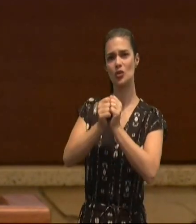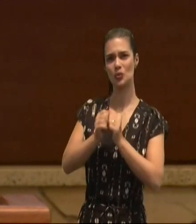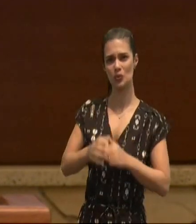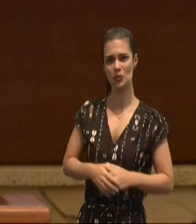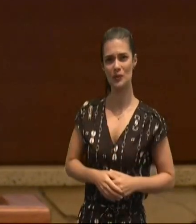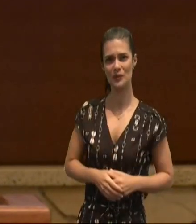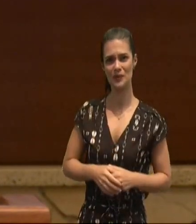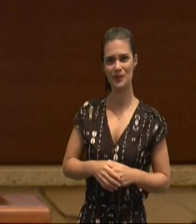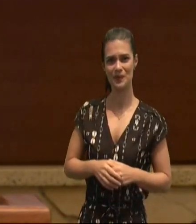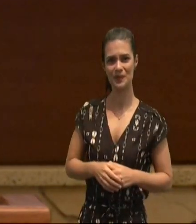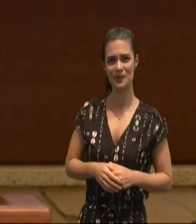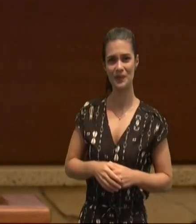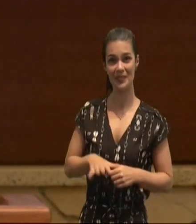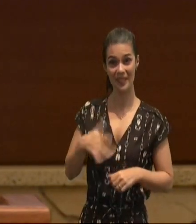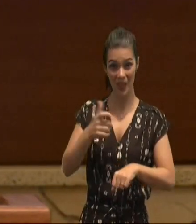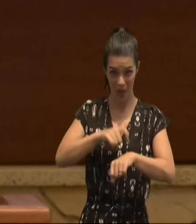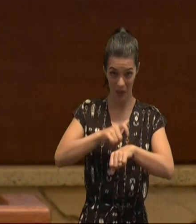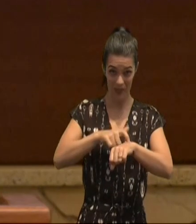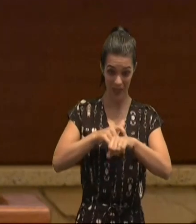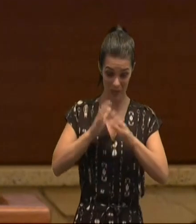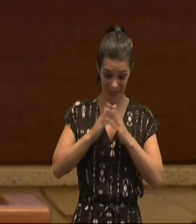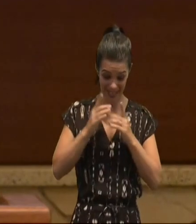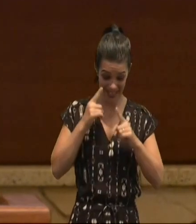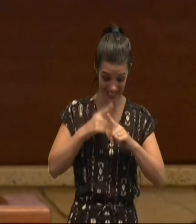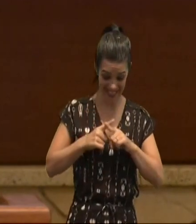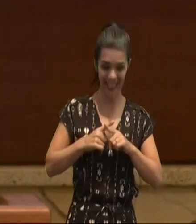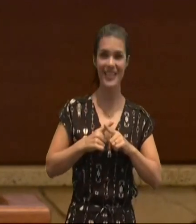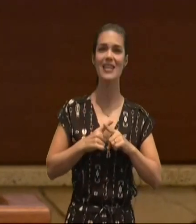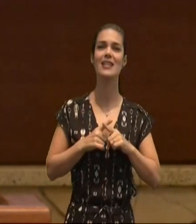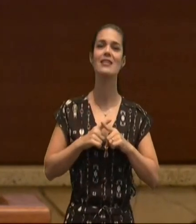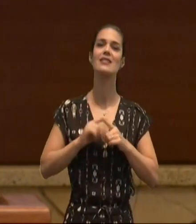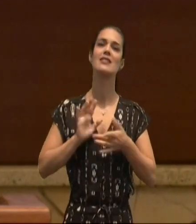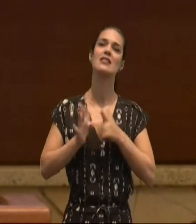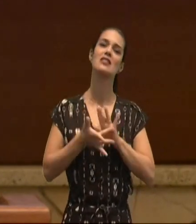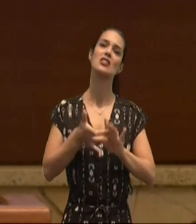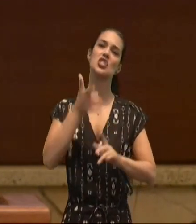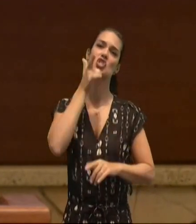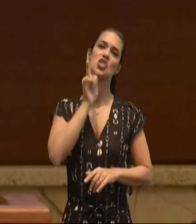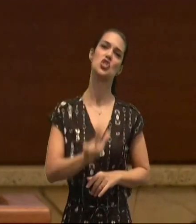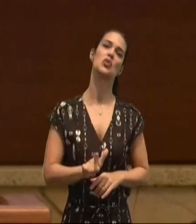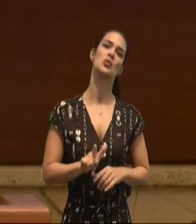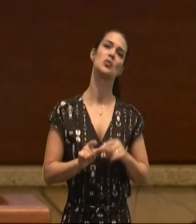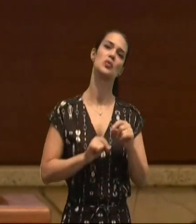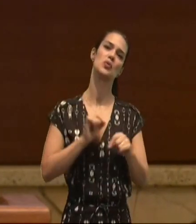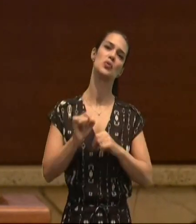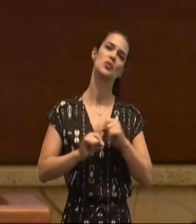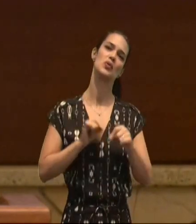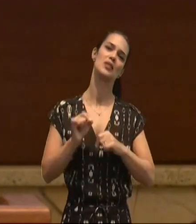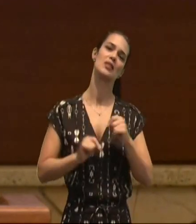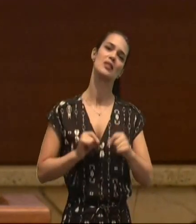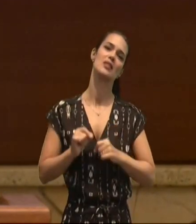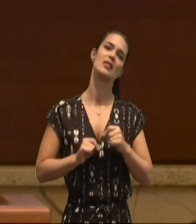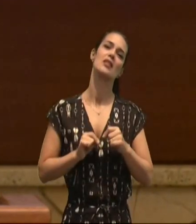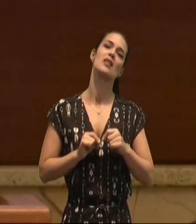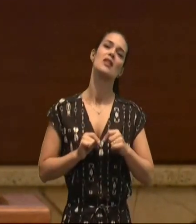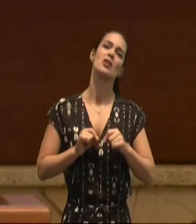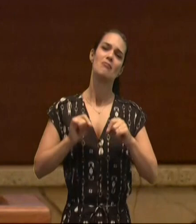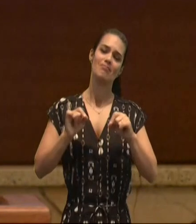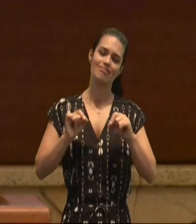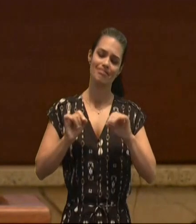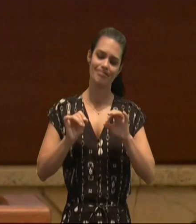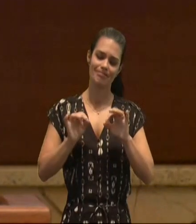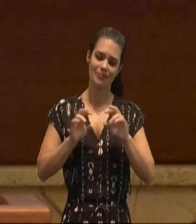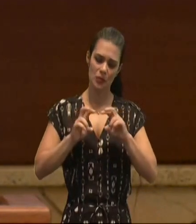nosso tempo, é o tempo da Igreja de Cristo, de poder restaurar aquilo para qual nós fomos